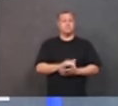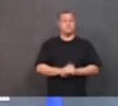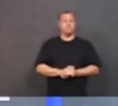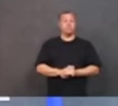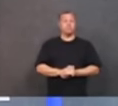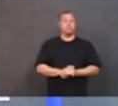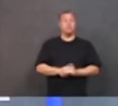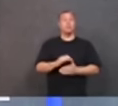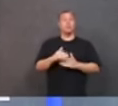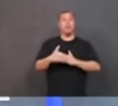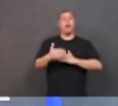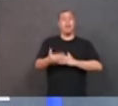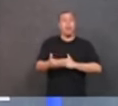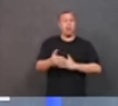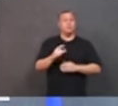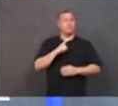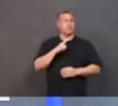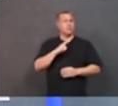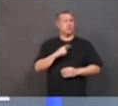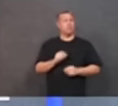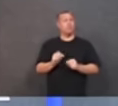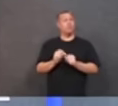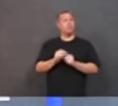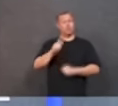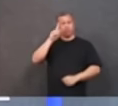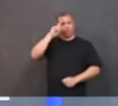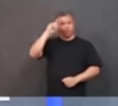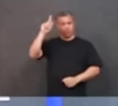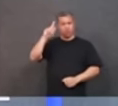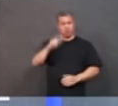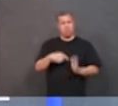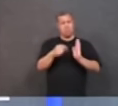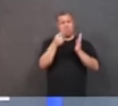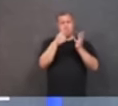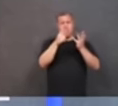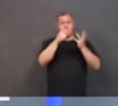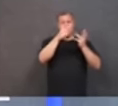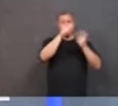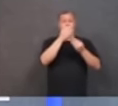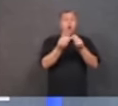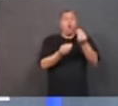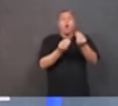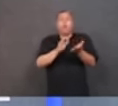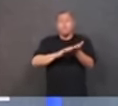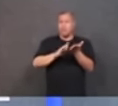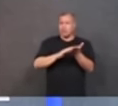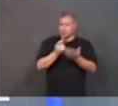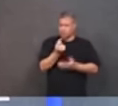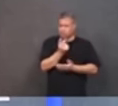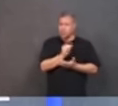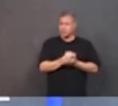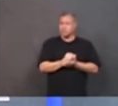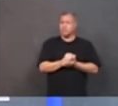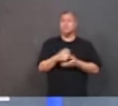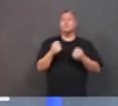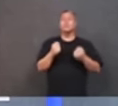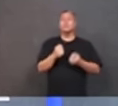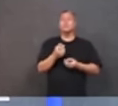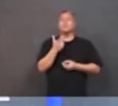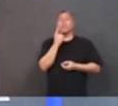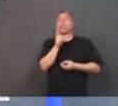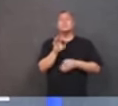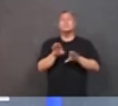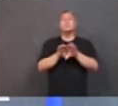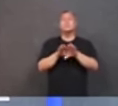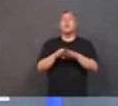além de fazer uma gestão tão criteriosa dos recursos, realmente temos de desenvolver novas fontes de